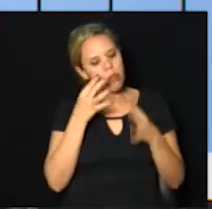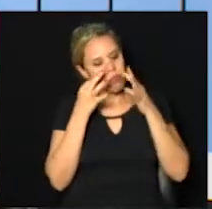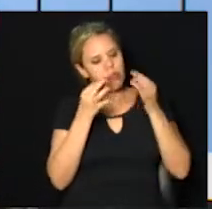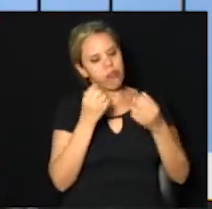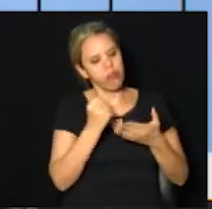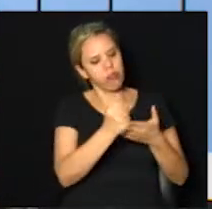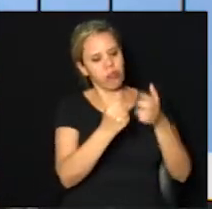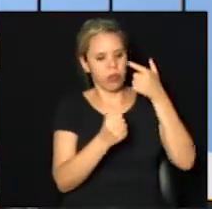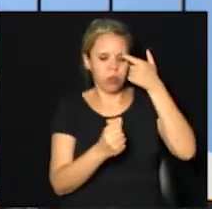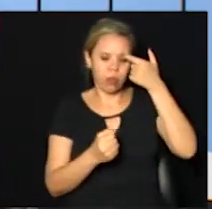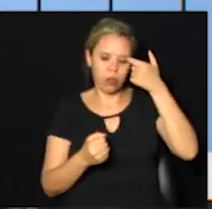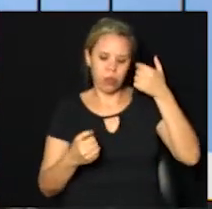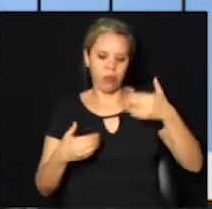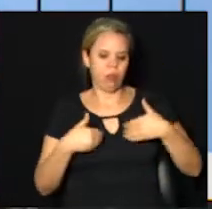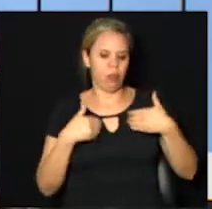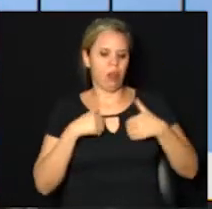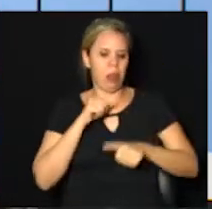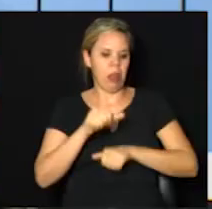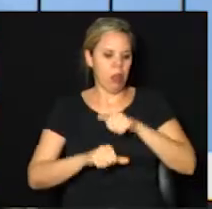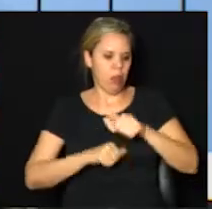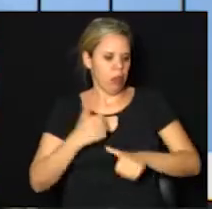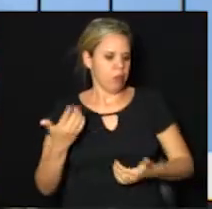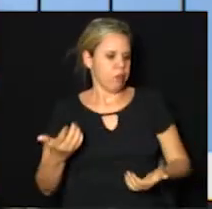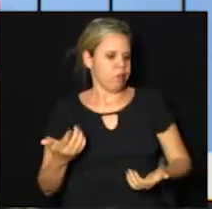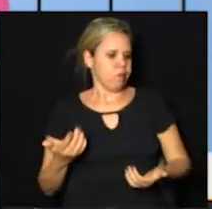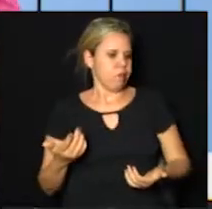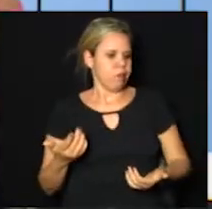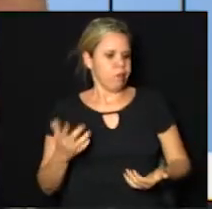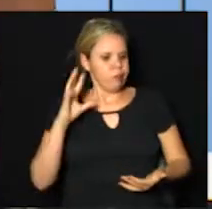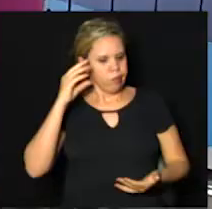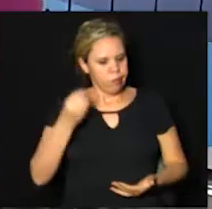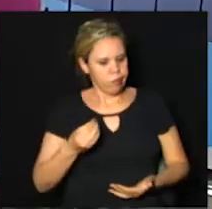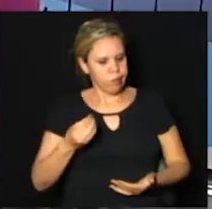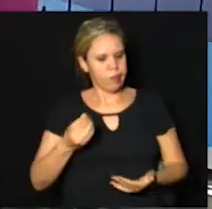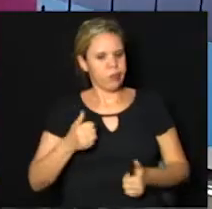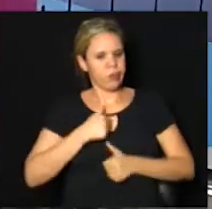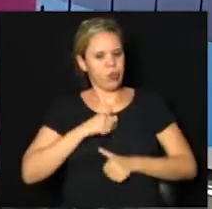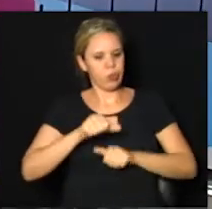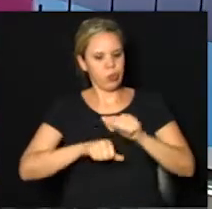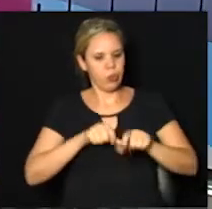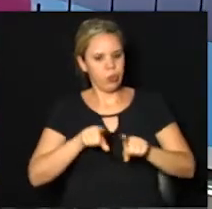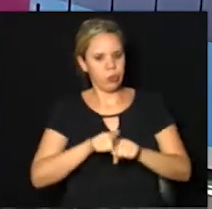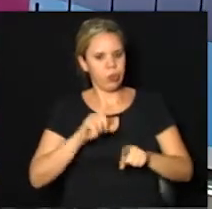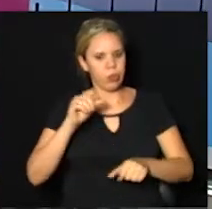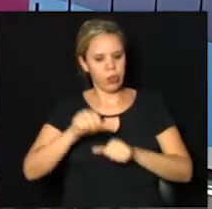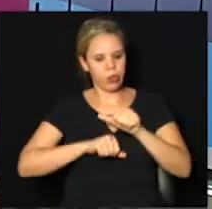humor muda. Então, tem que ter um entendimento, né, que a pessoa está se transformando também.